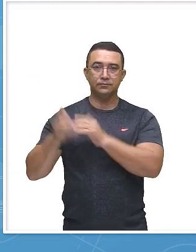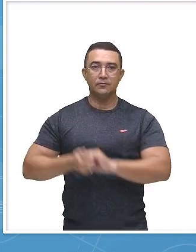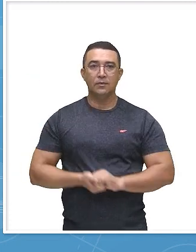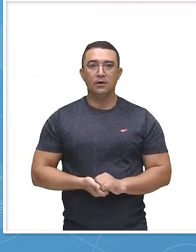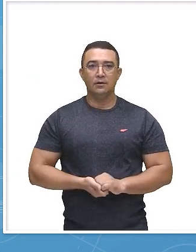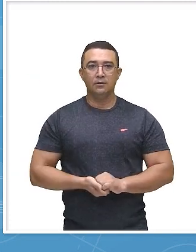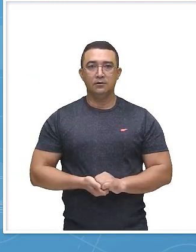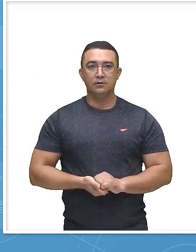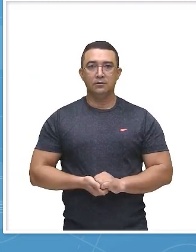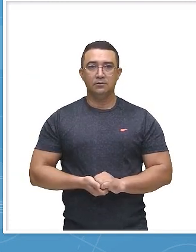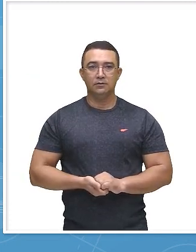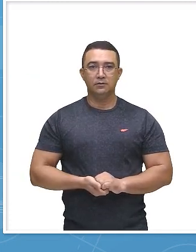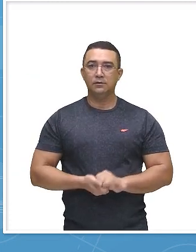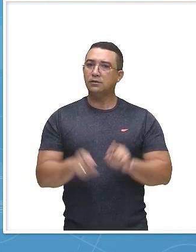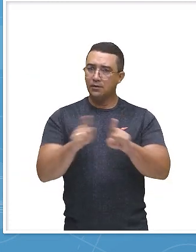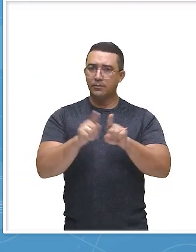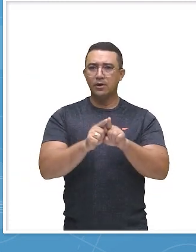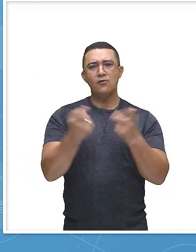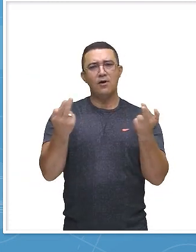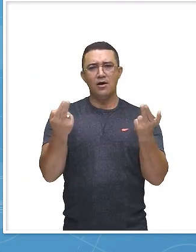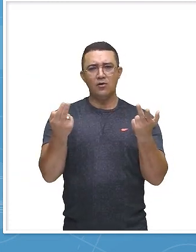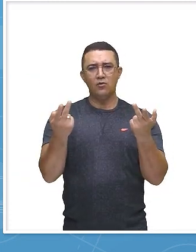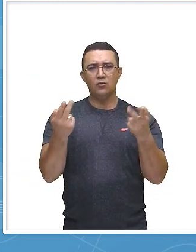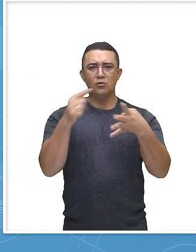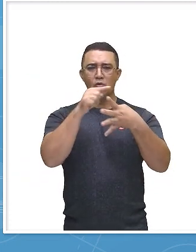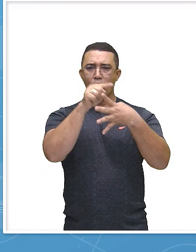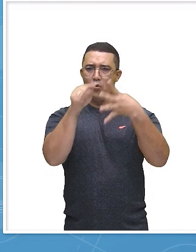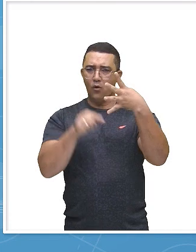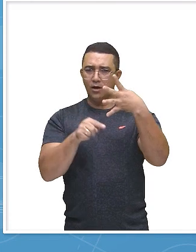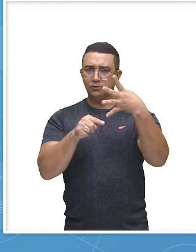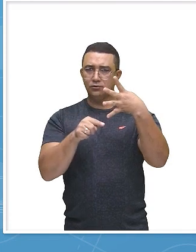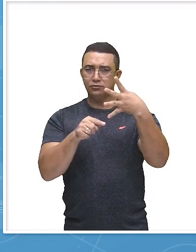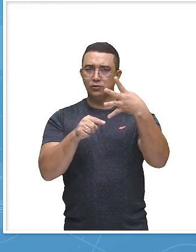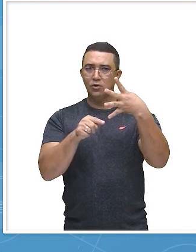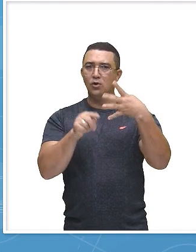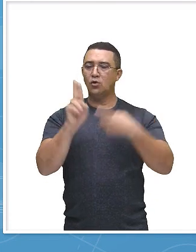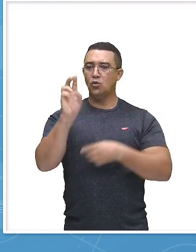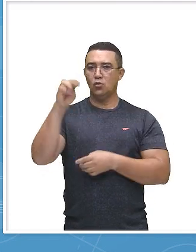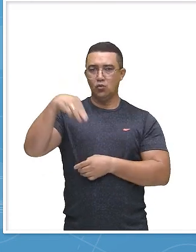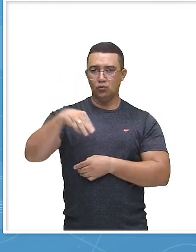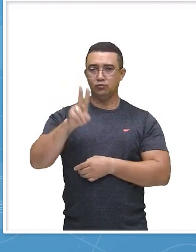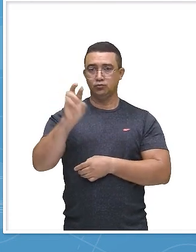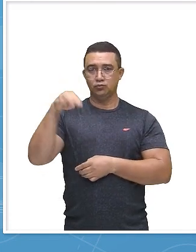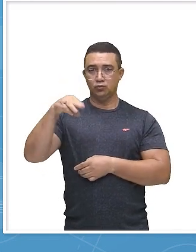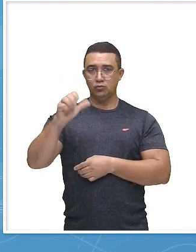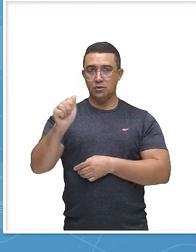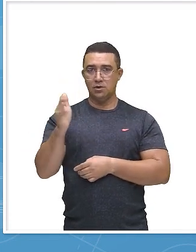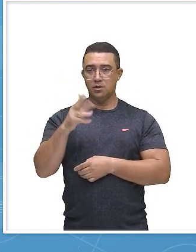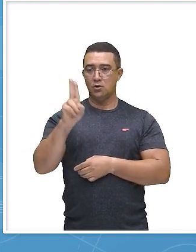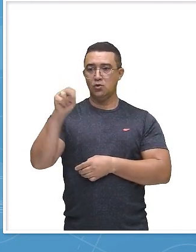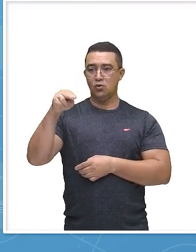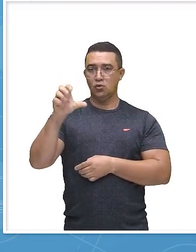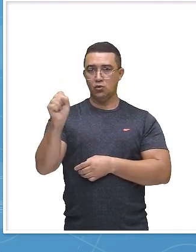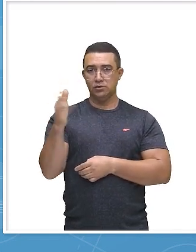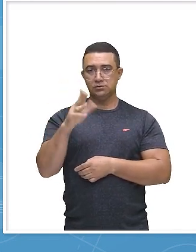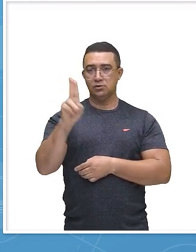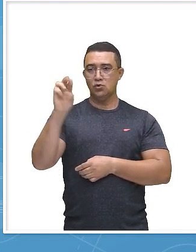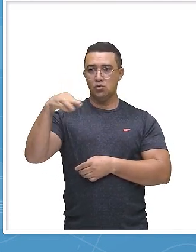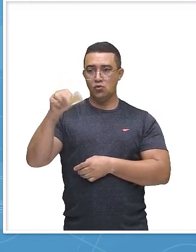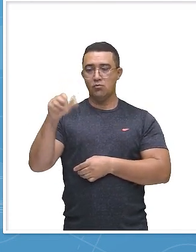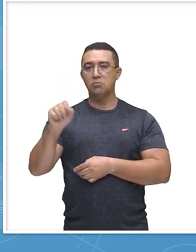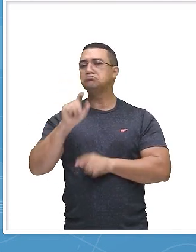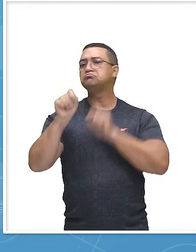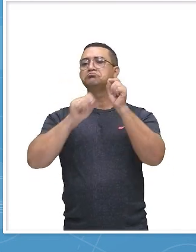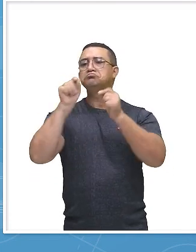Os indefinidos também, veja, só são quatro. Um, uma, uns, umas. O que é que eles fazem? Veja,